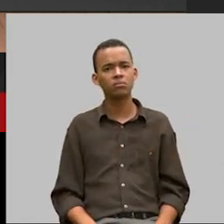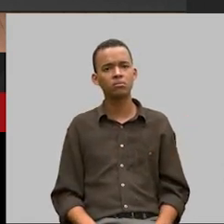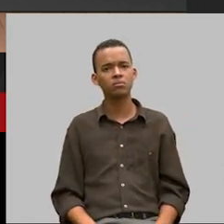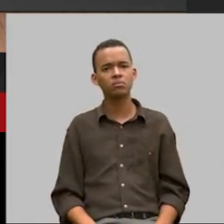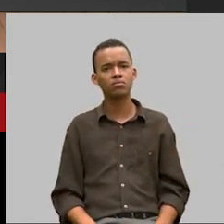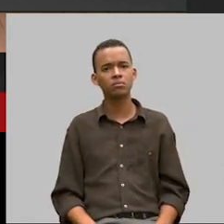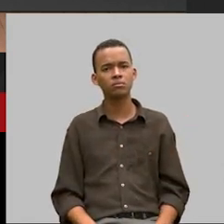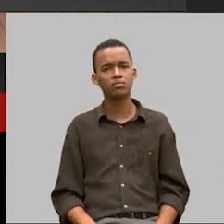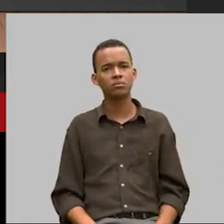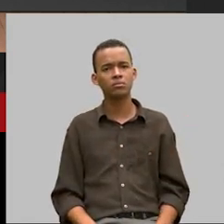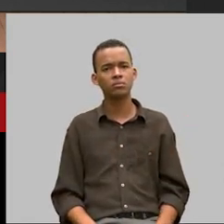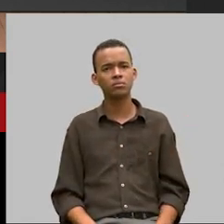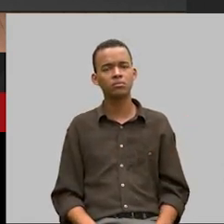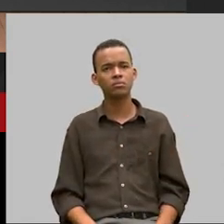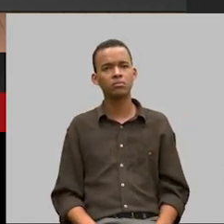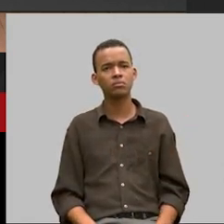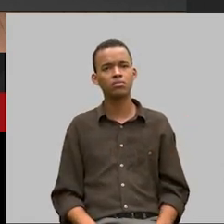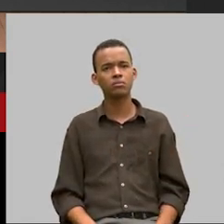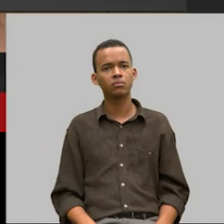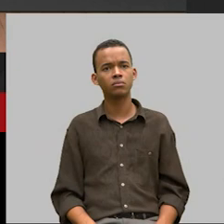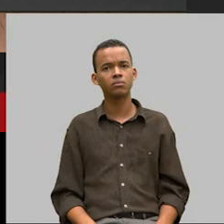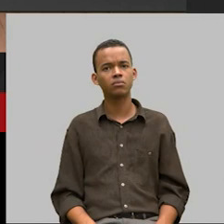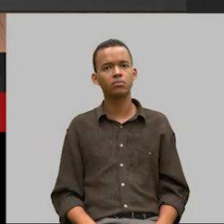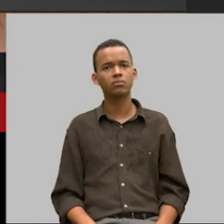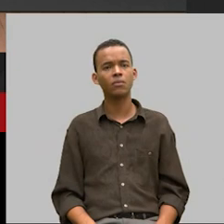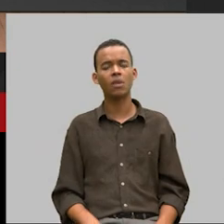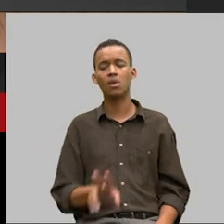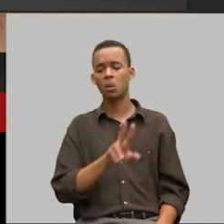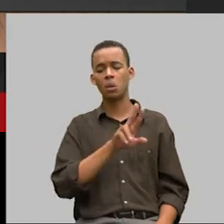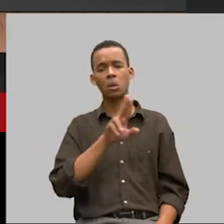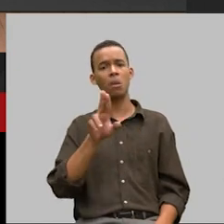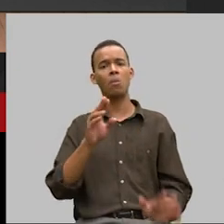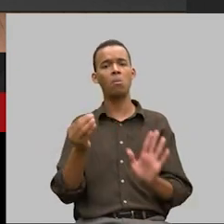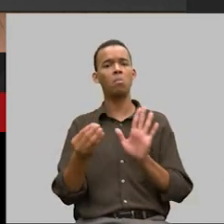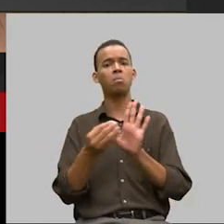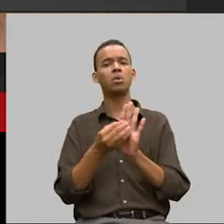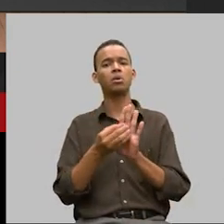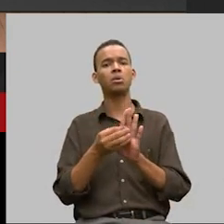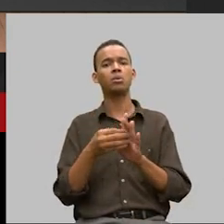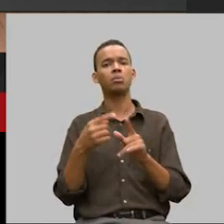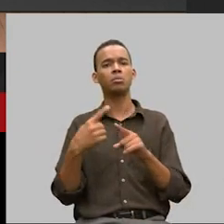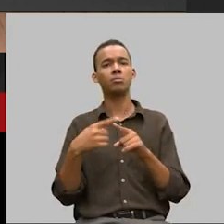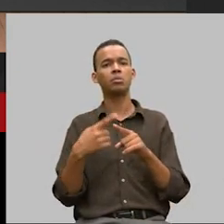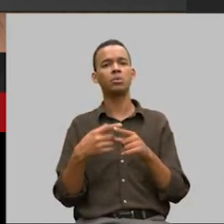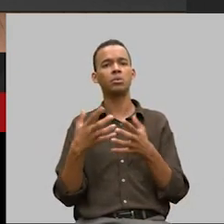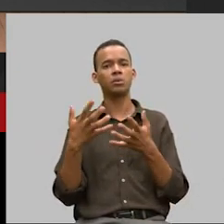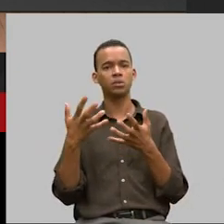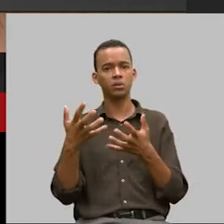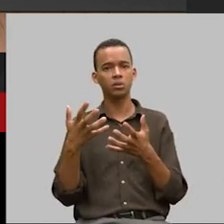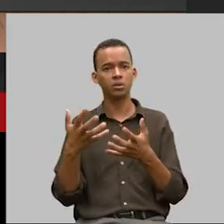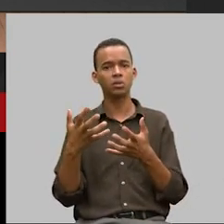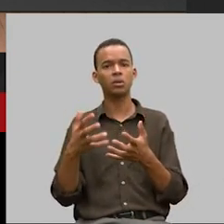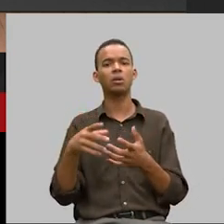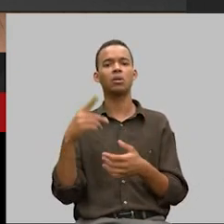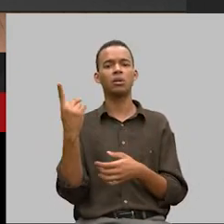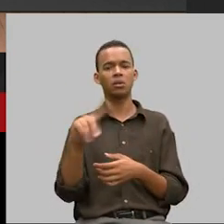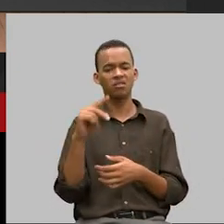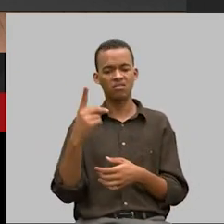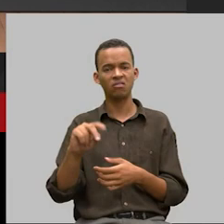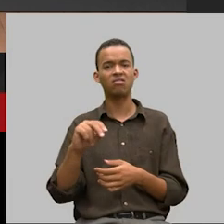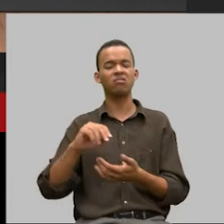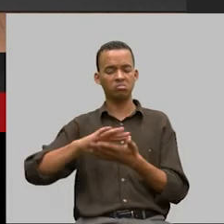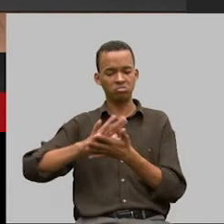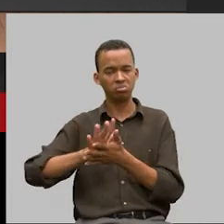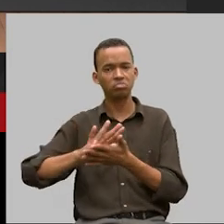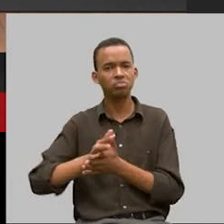negro foram lá puseram nome nos outros né para poder explorar os outros da mesma forma que se faz com esse bendito esse